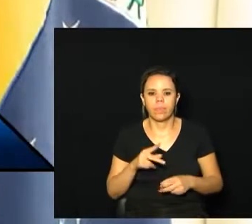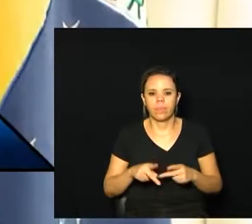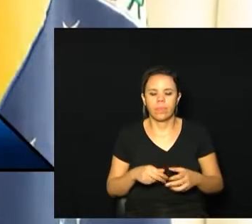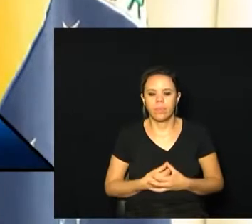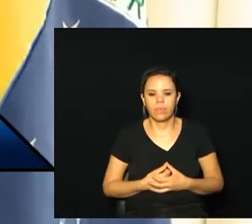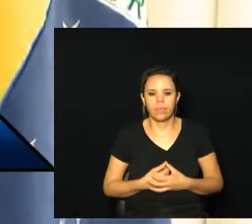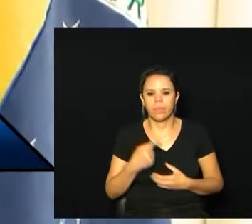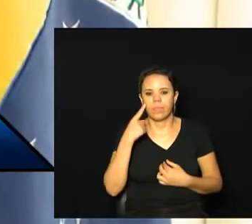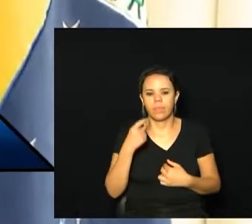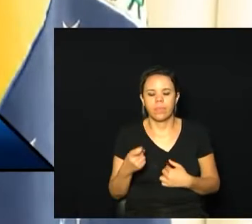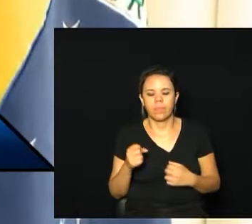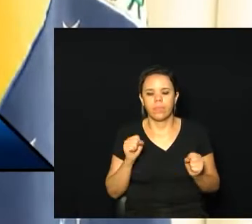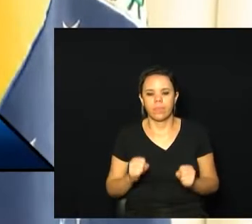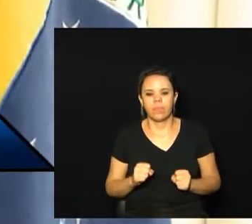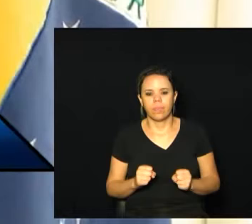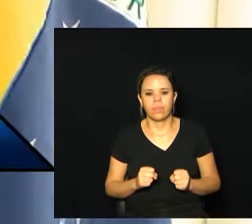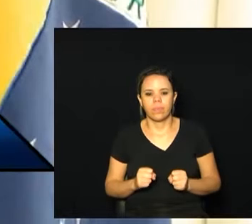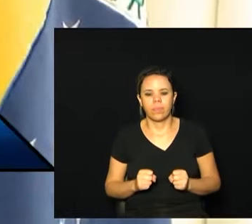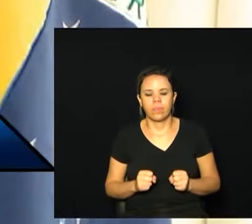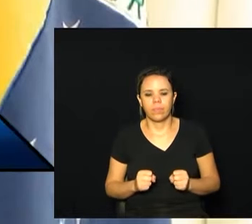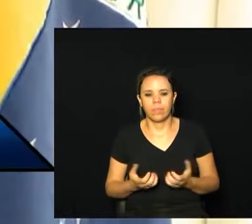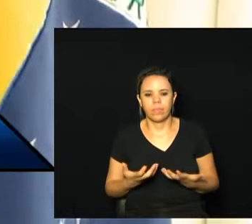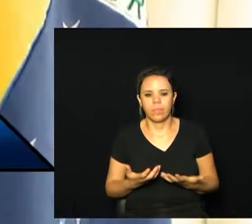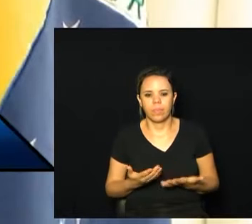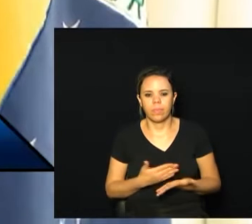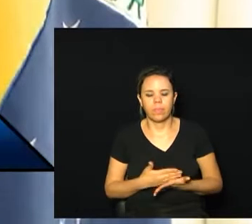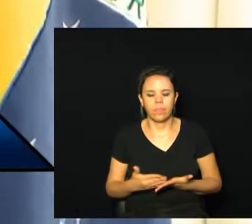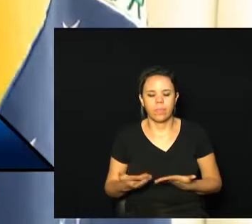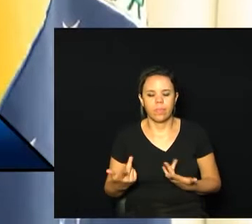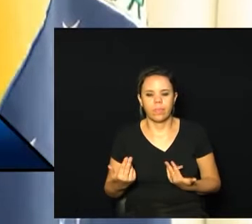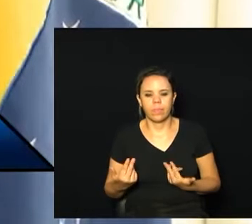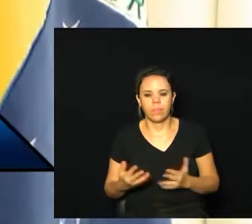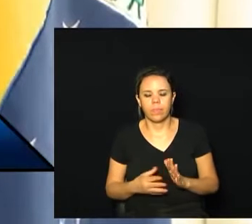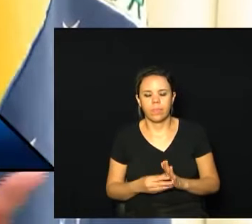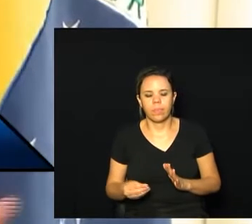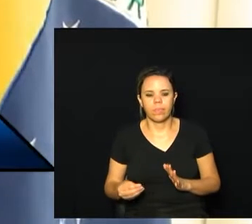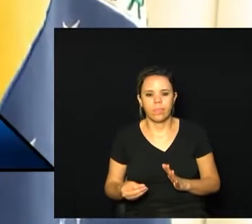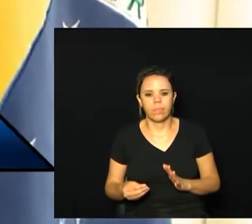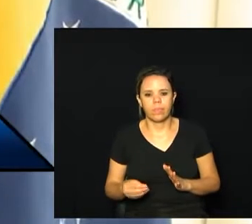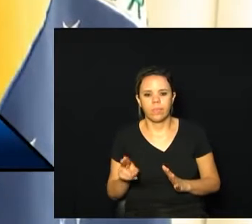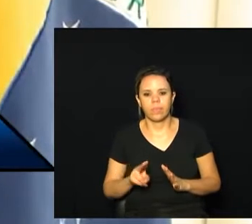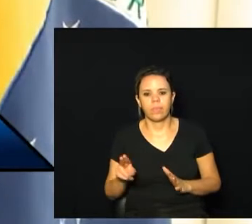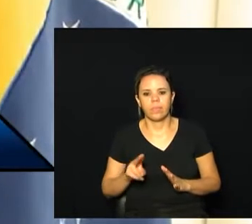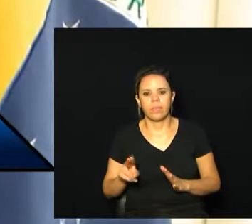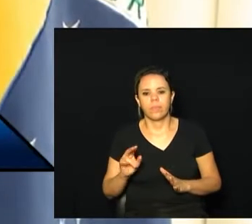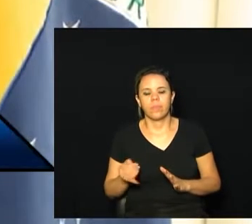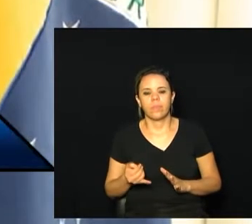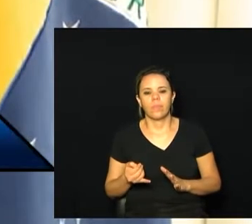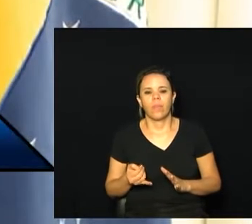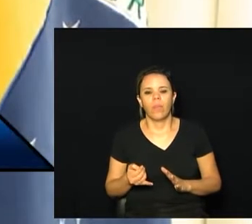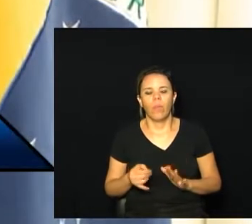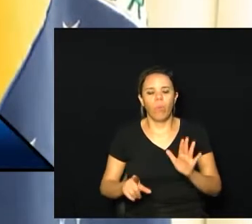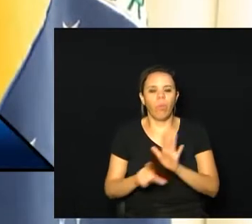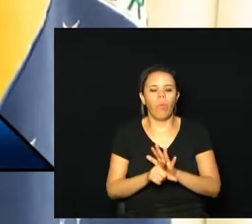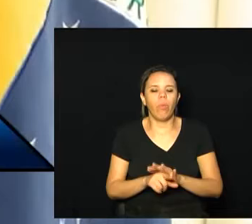munícipes interessados podem aderir e assim se utilizar, né, dos princípios dessa